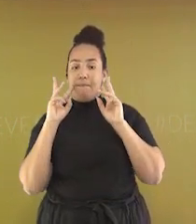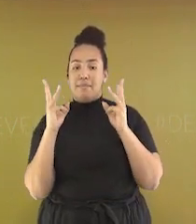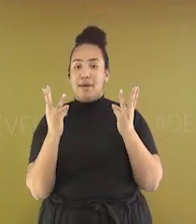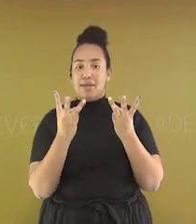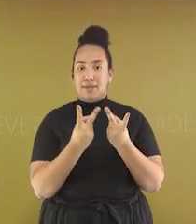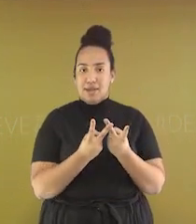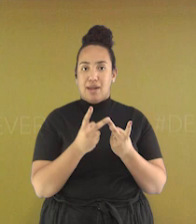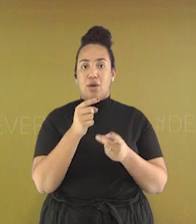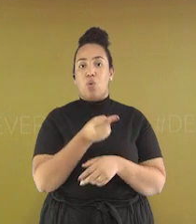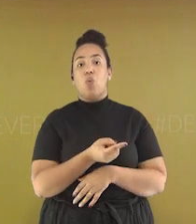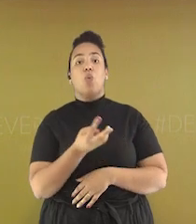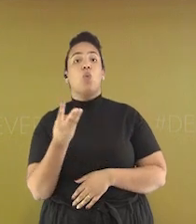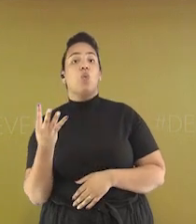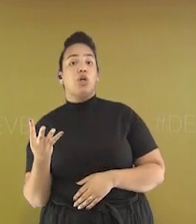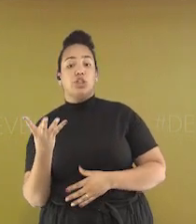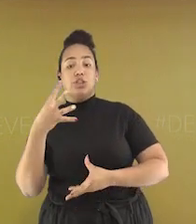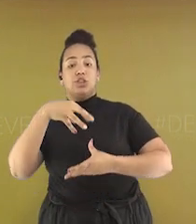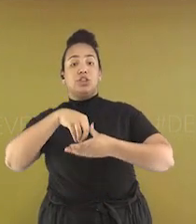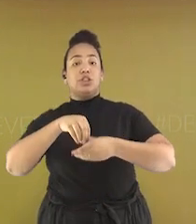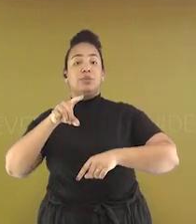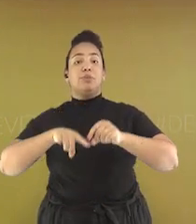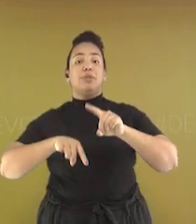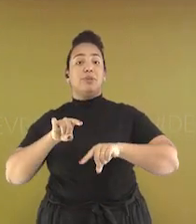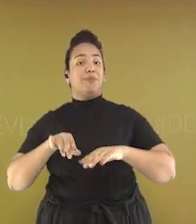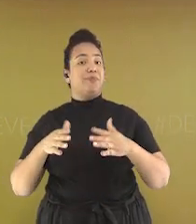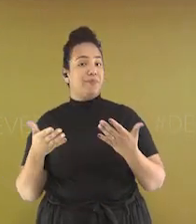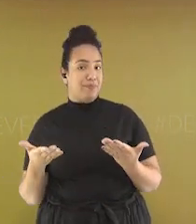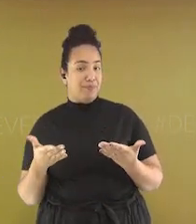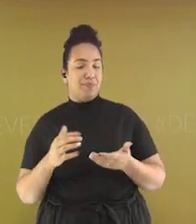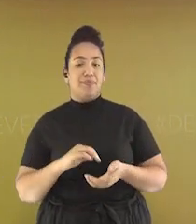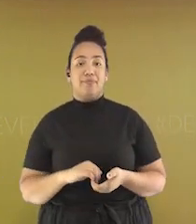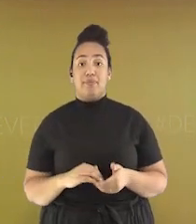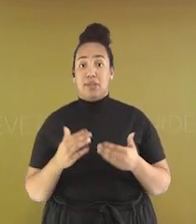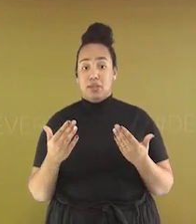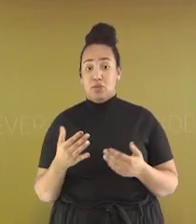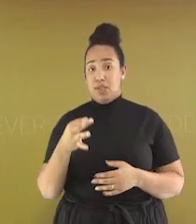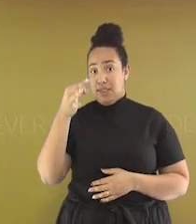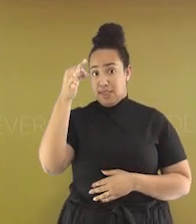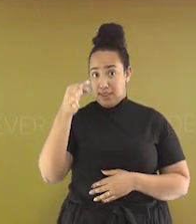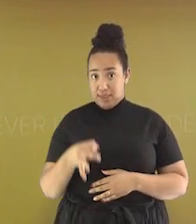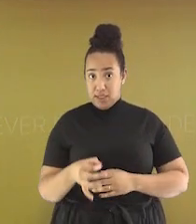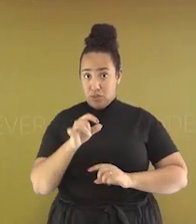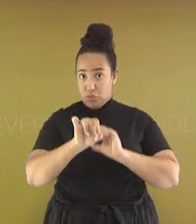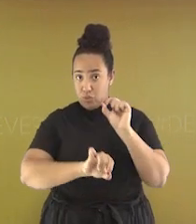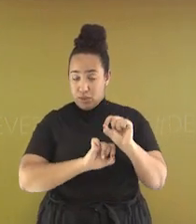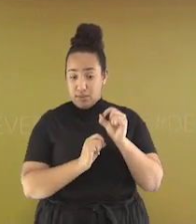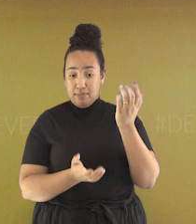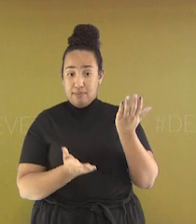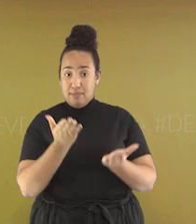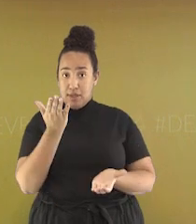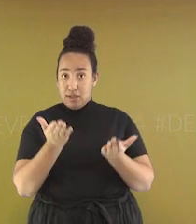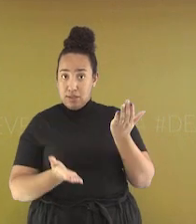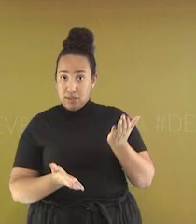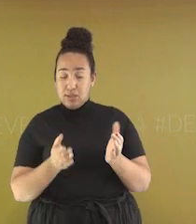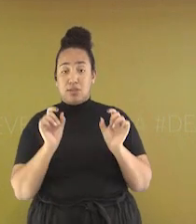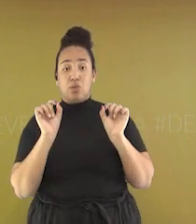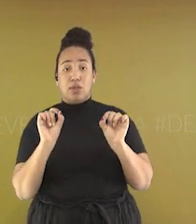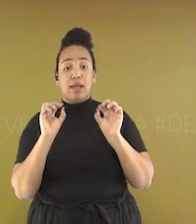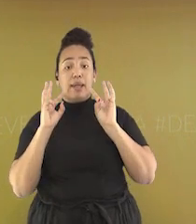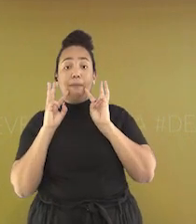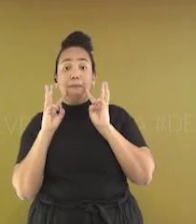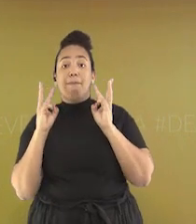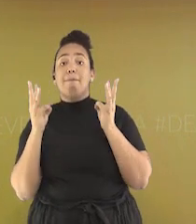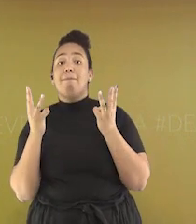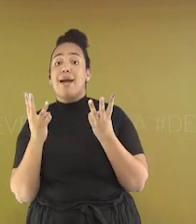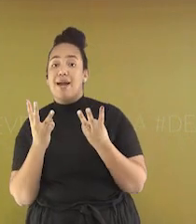é a quantidade de matéria presente em um corpo. Portanto, o correto é dizer que as